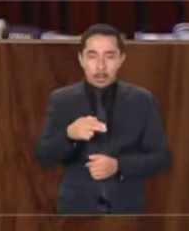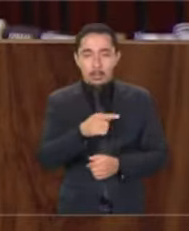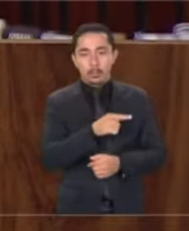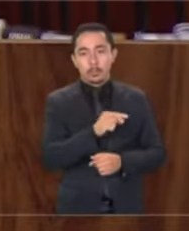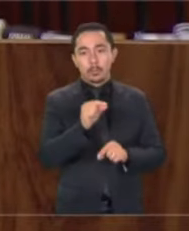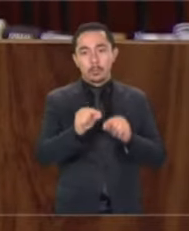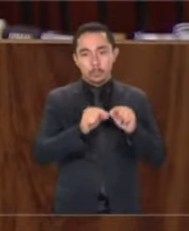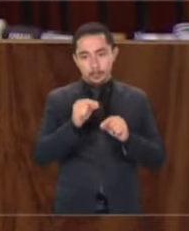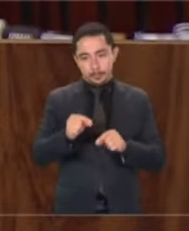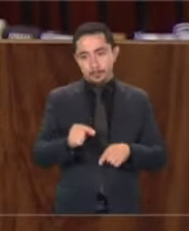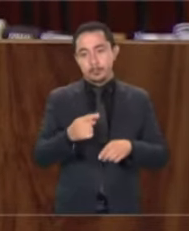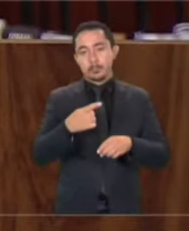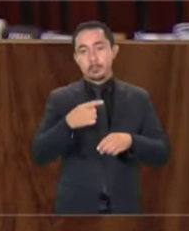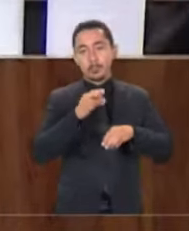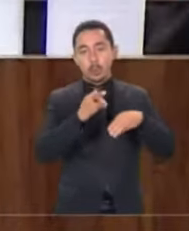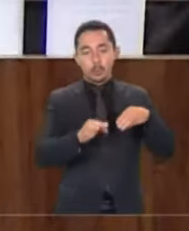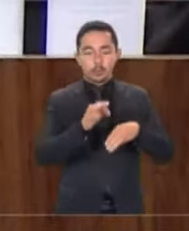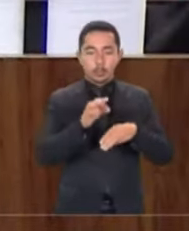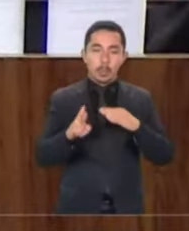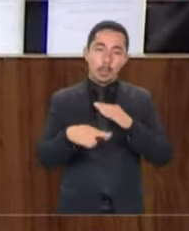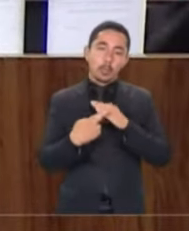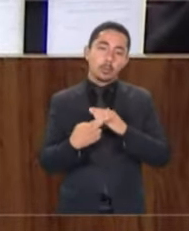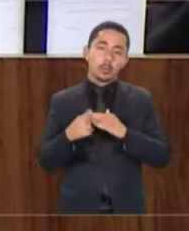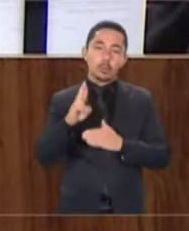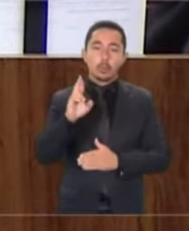Constantino. É como voto.